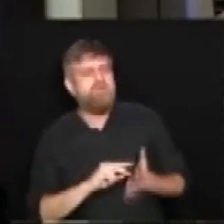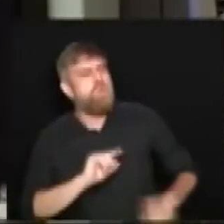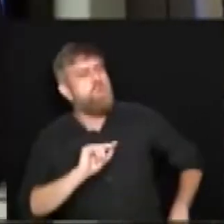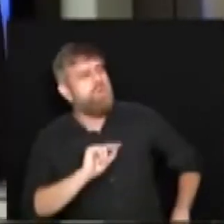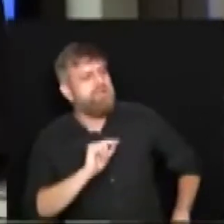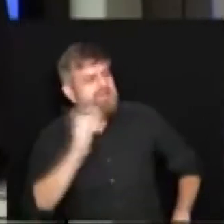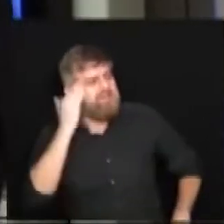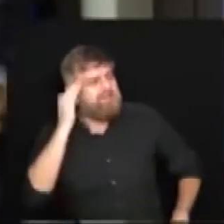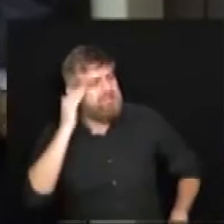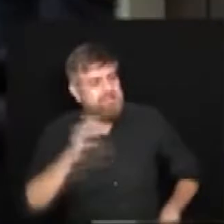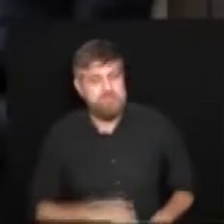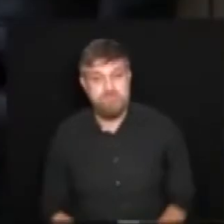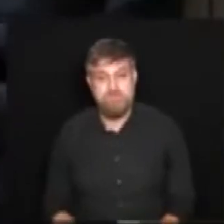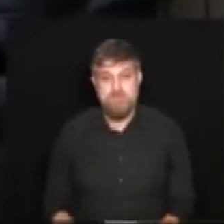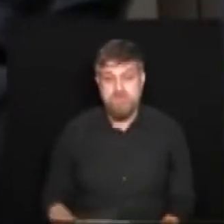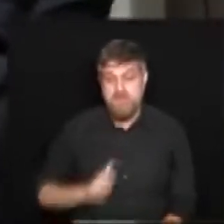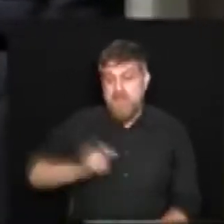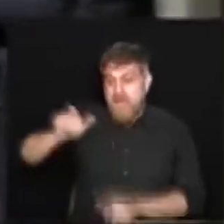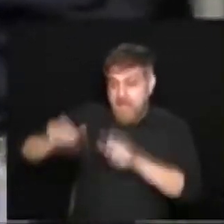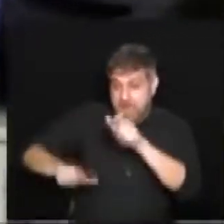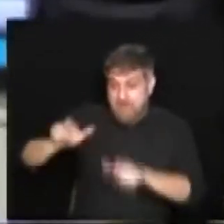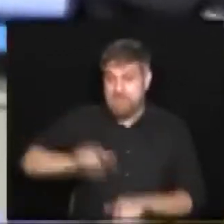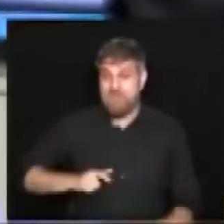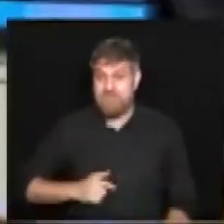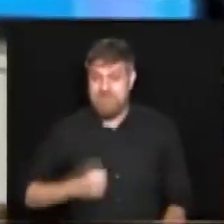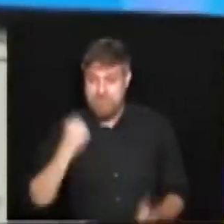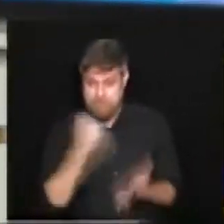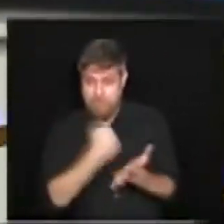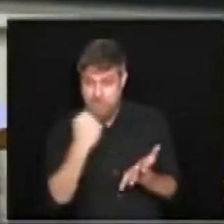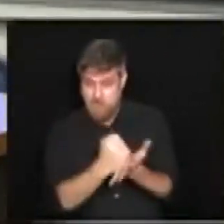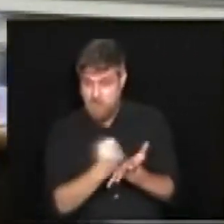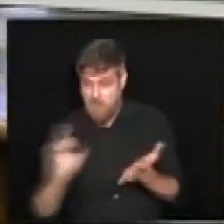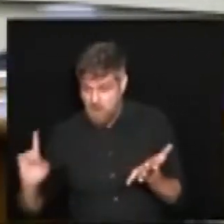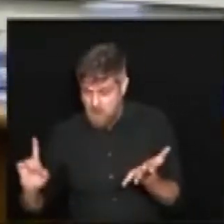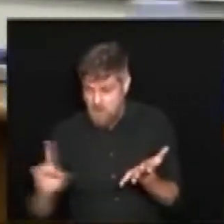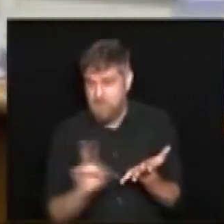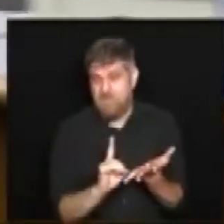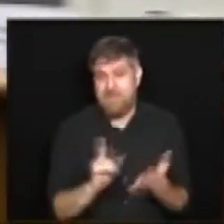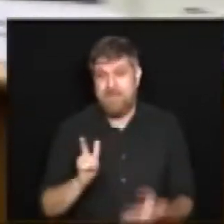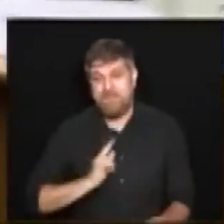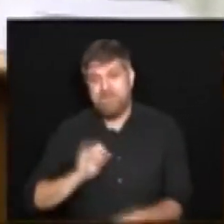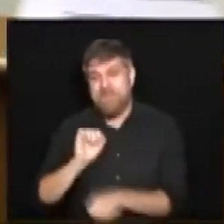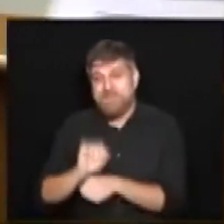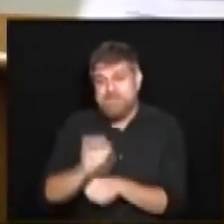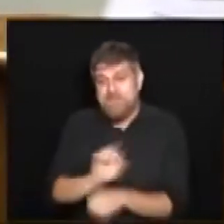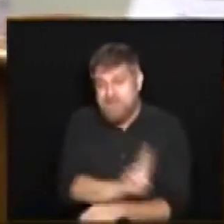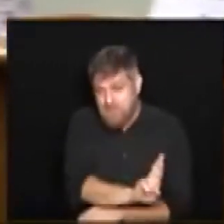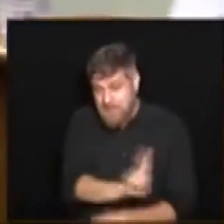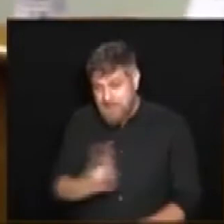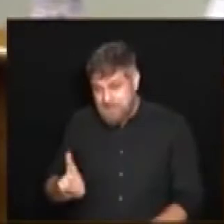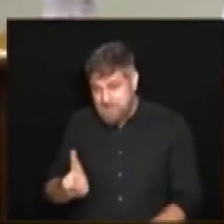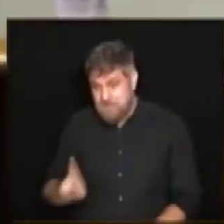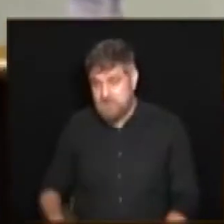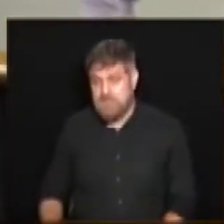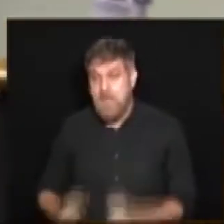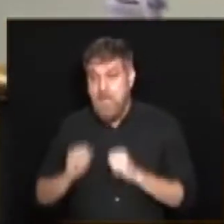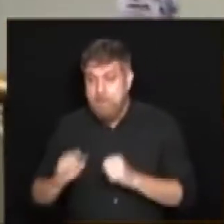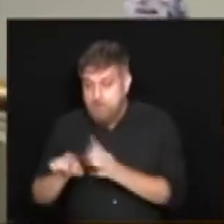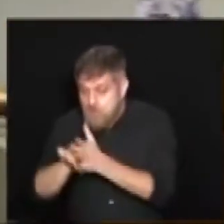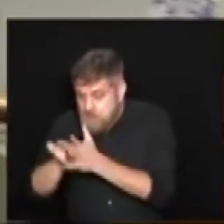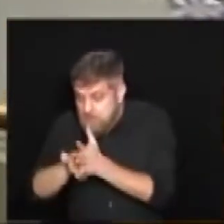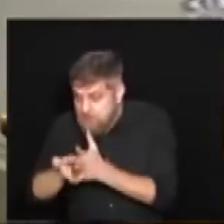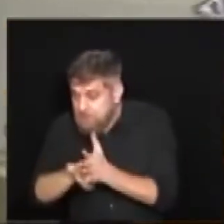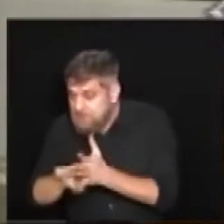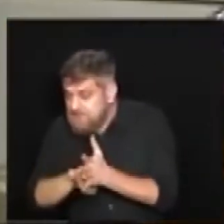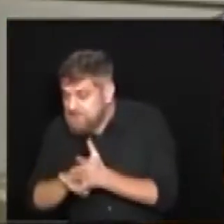o seguinte, prefeito, as pessoas que têm algum protocolo na INDEC, por exemplo, é um projeto em aprovação, tal, é o acompanhamento do seu